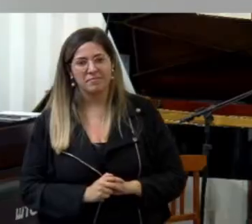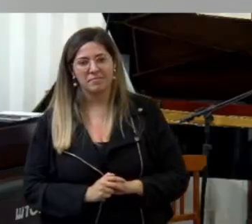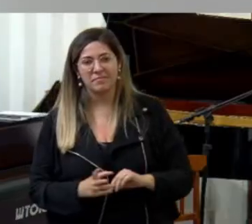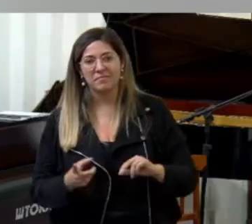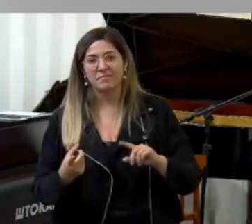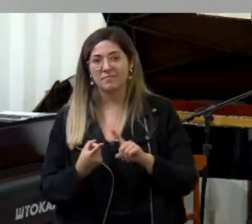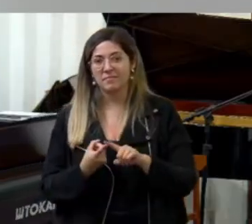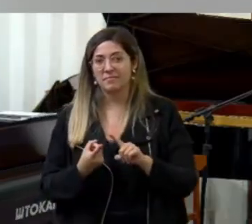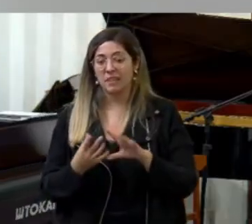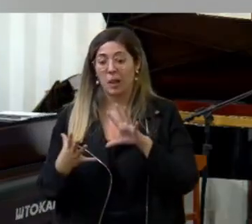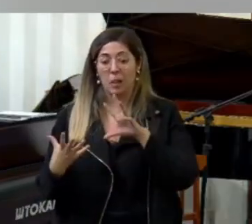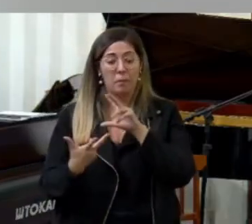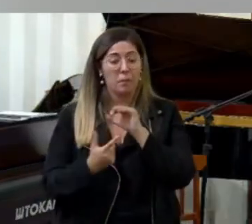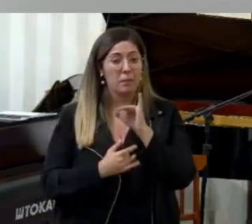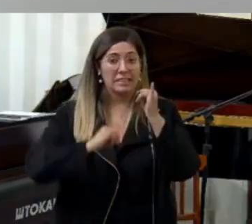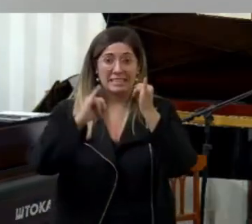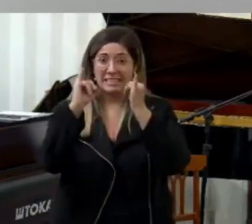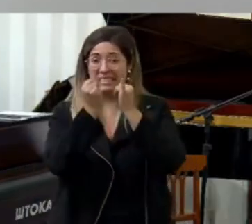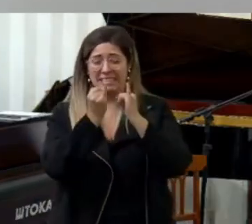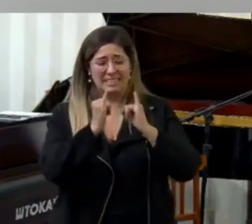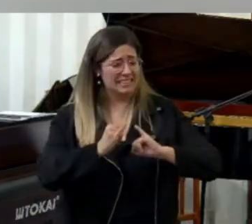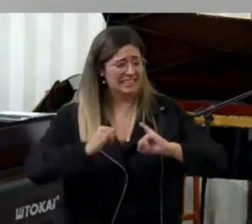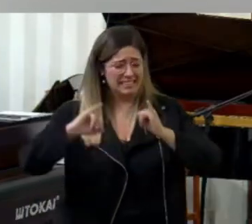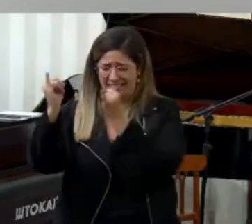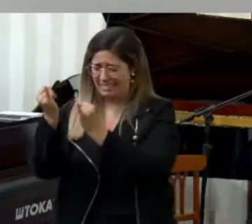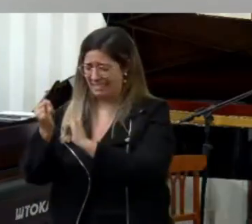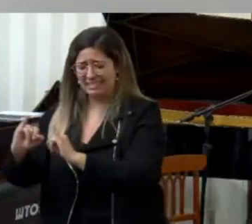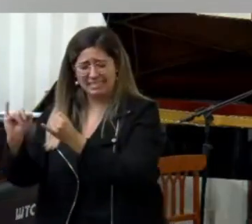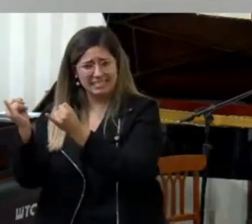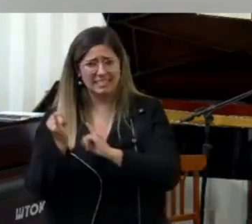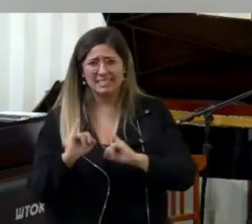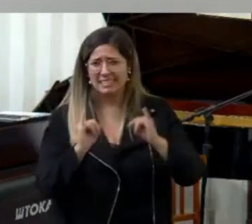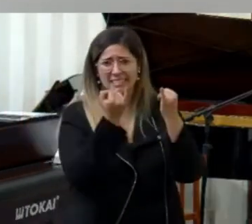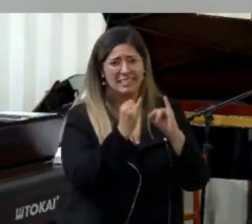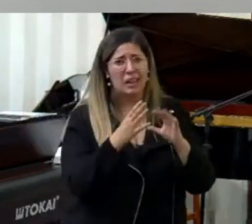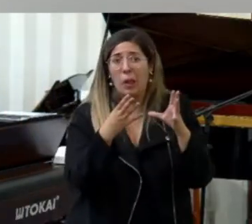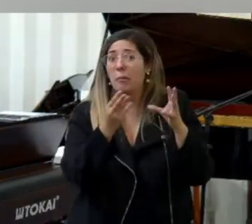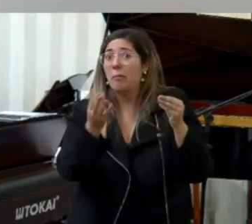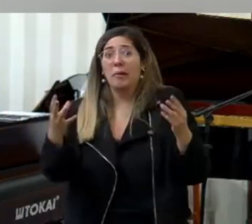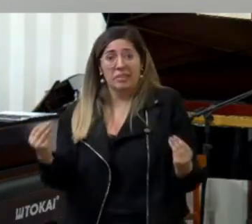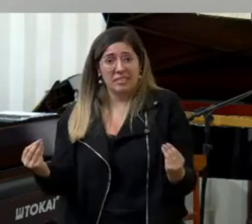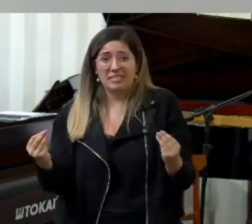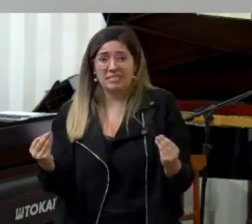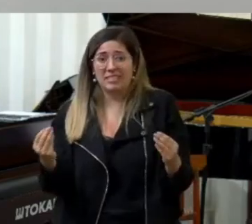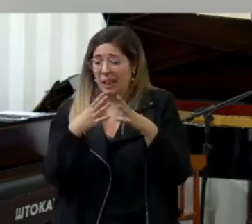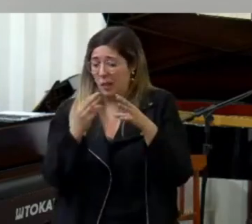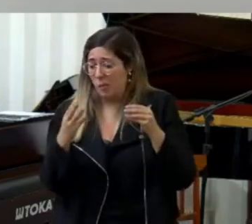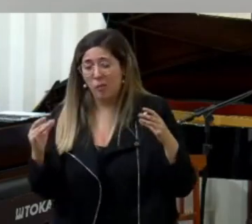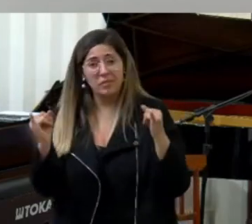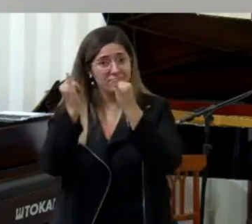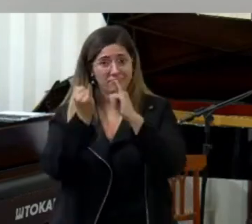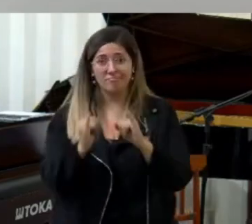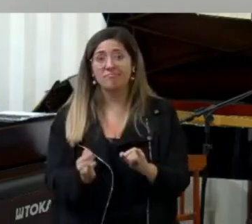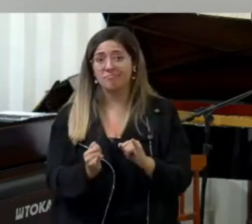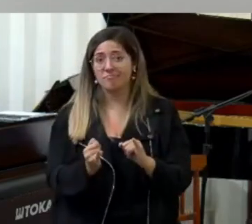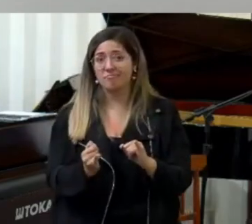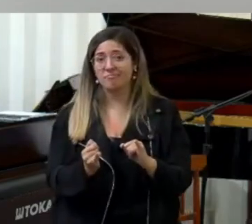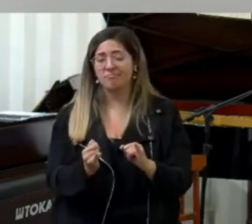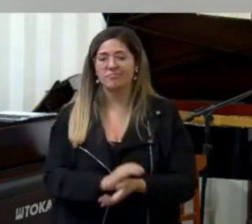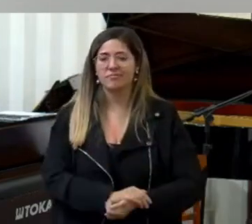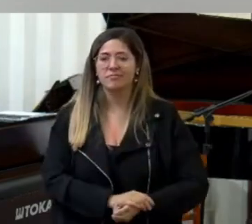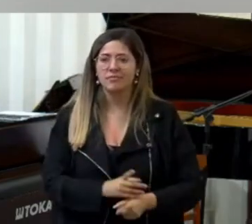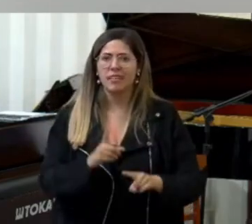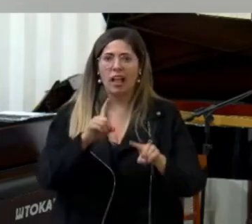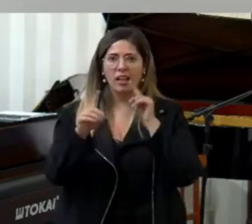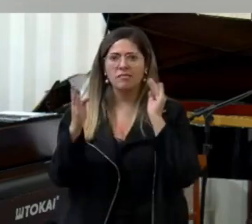O mundo está completamente dominado por todo tipo de idolatria. Não estou falando de uma, estou falando de todo tipo de idolatria.